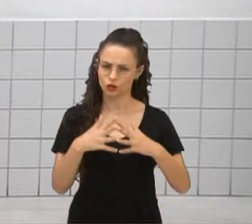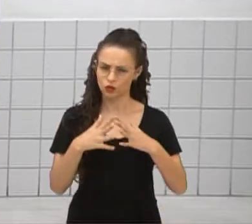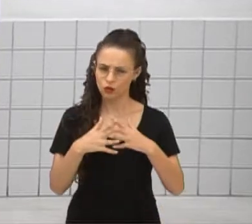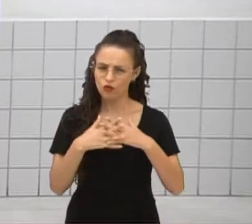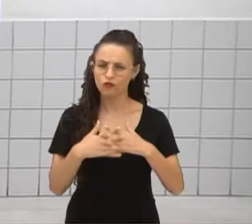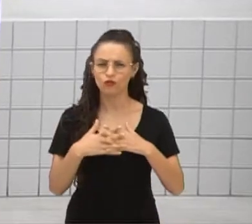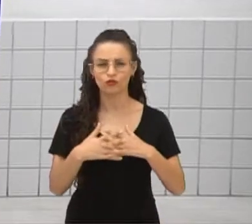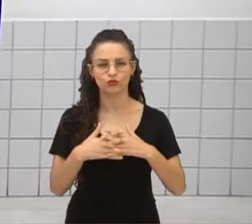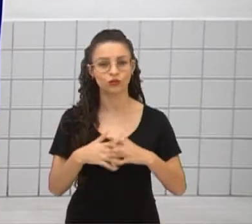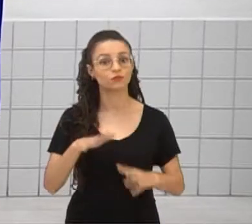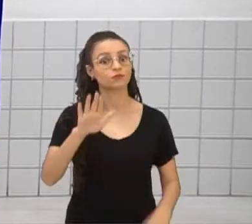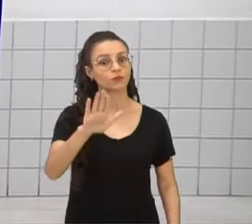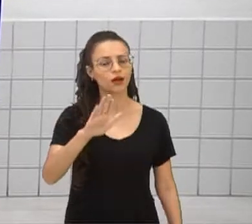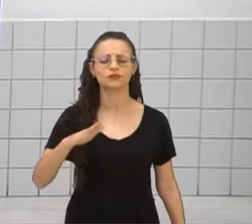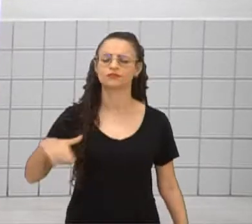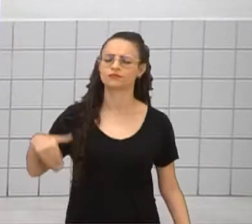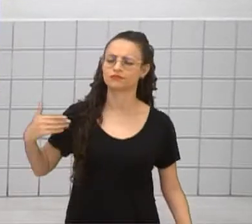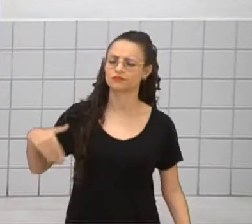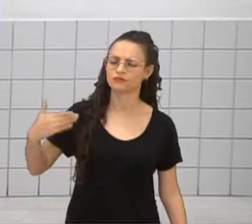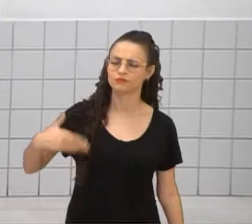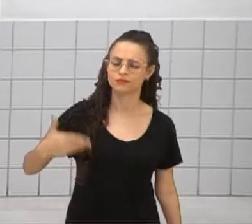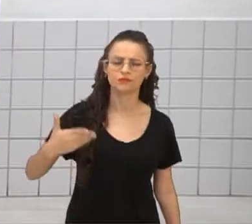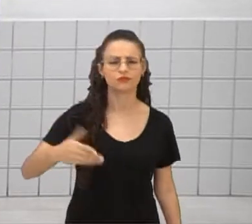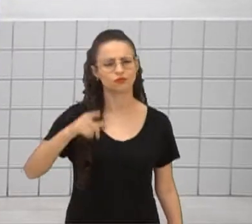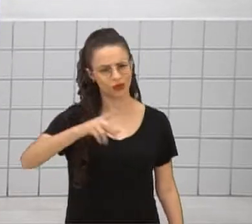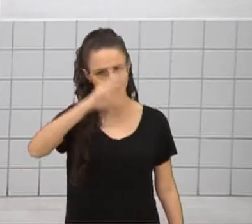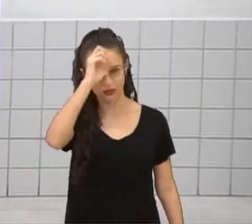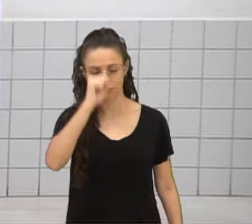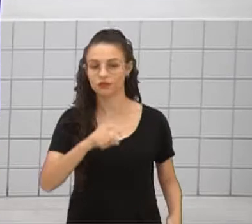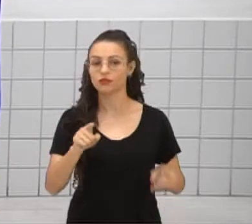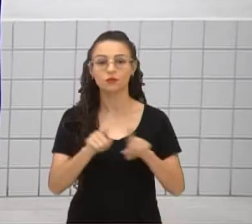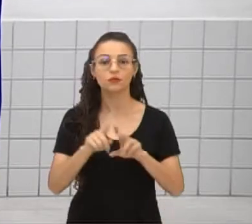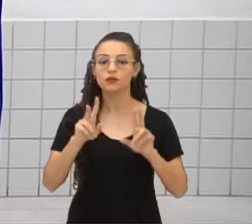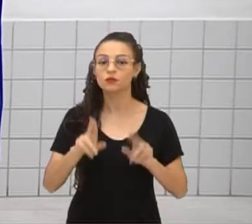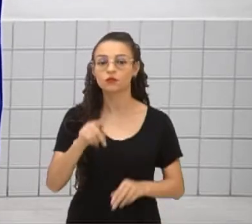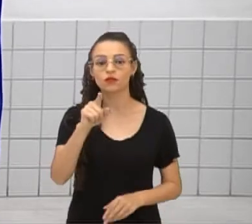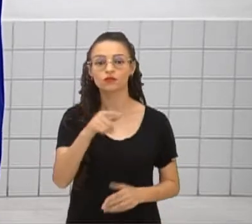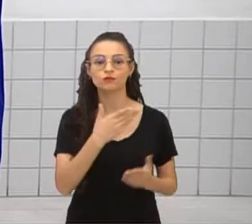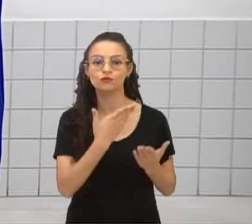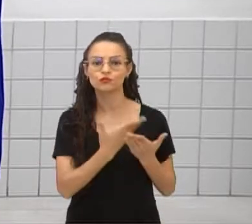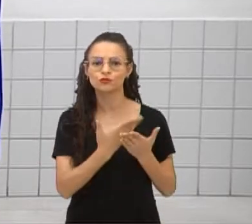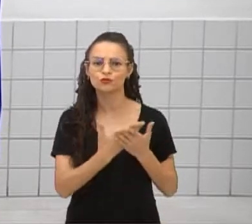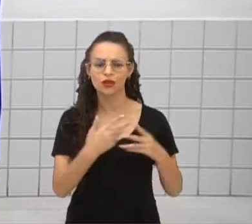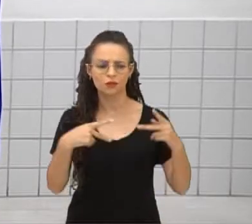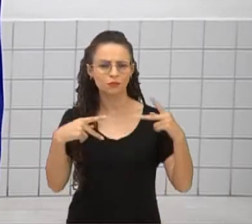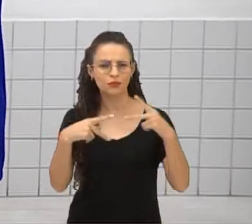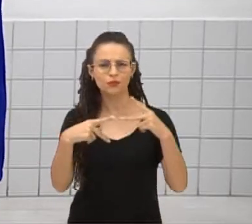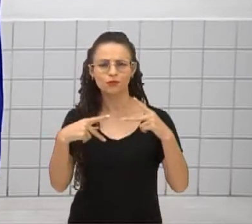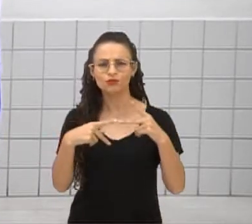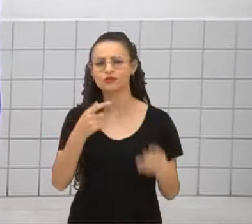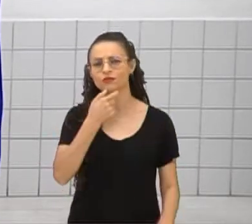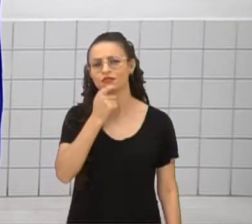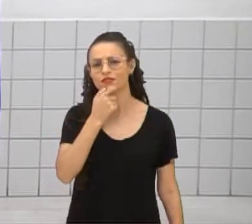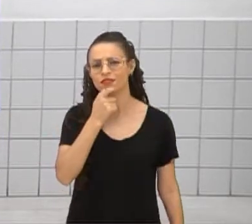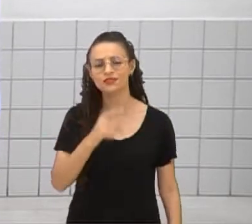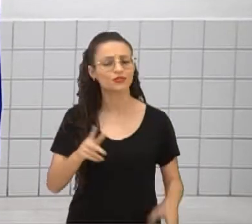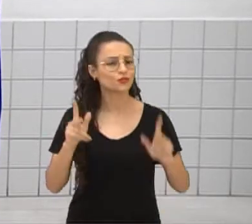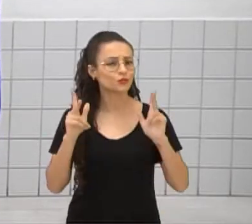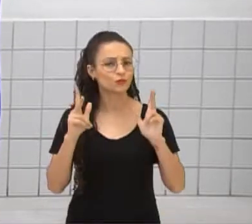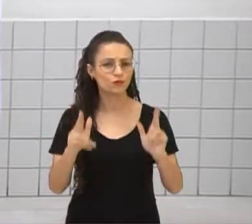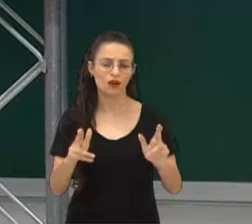Oi gente com o tempo eu vou fazer a mesma coisa que você pegar estudar preposição em inglês isso é